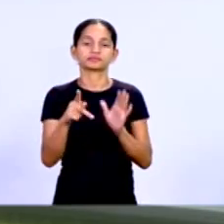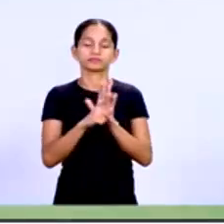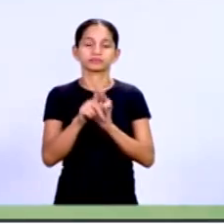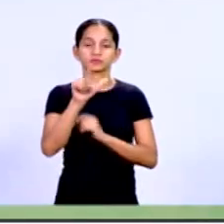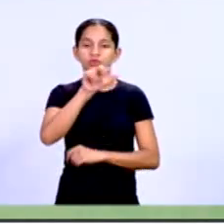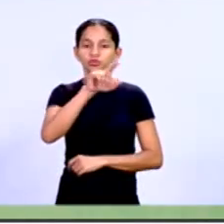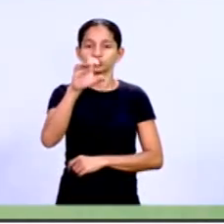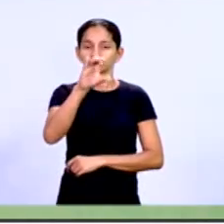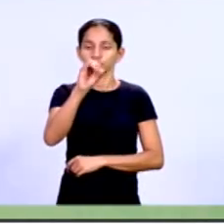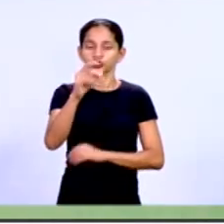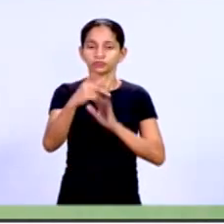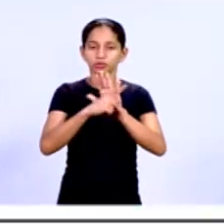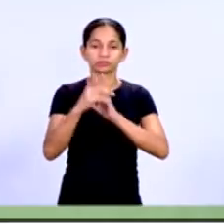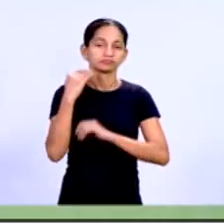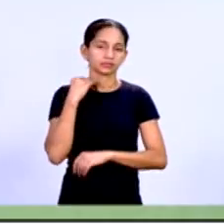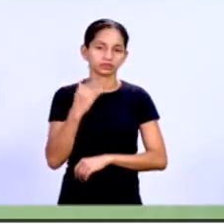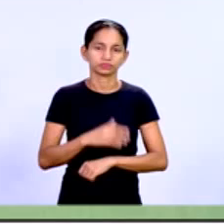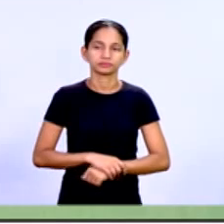em frente.